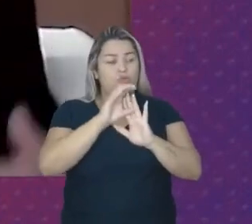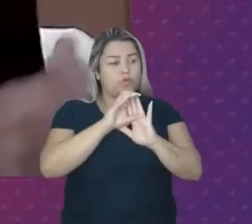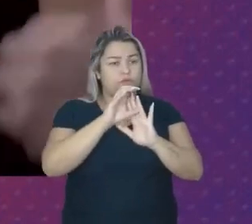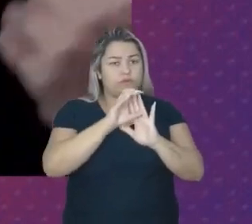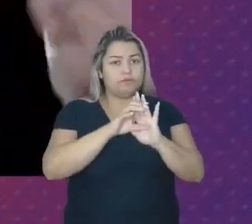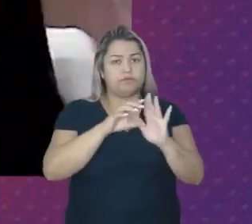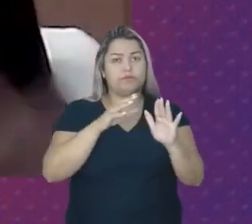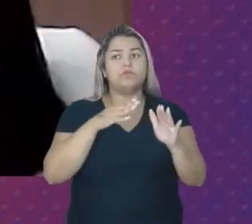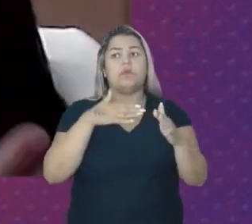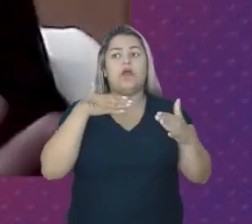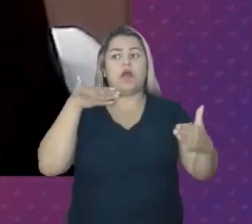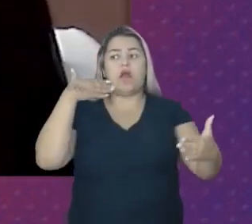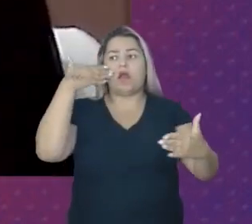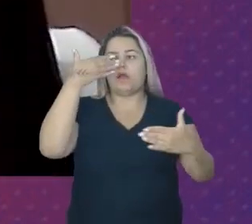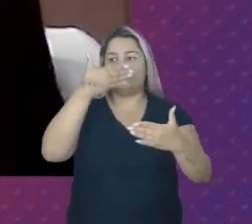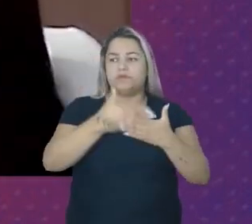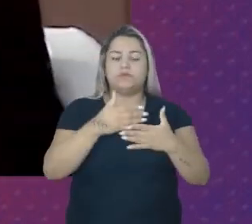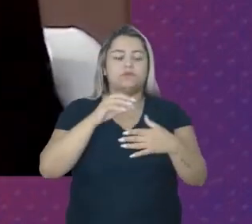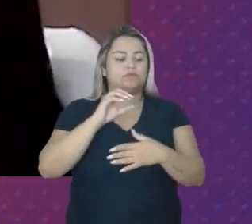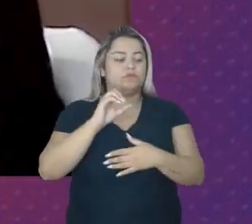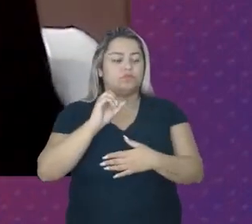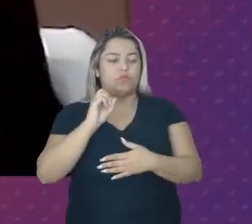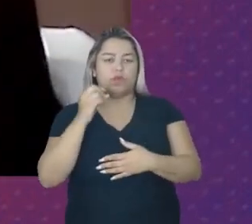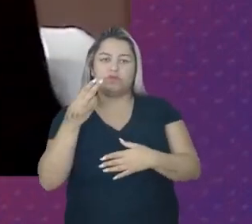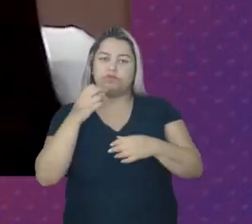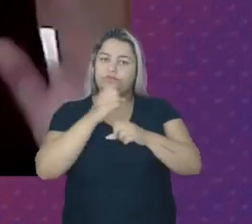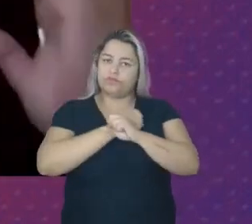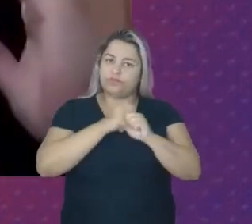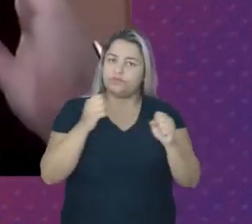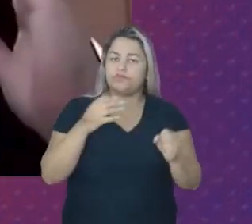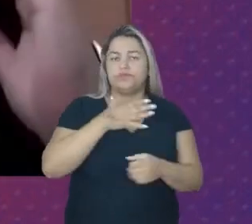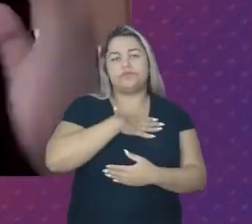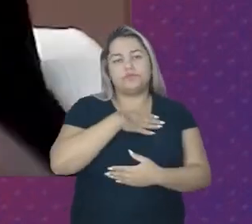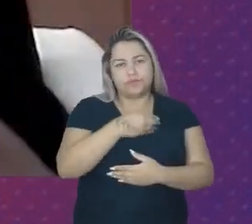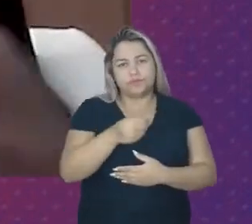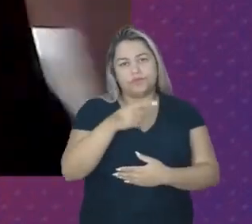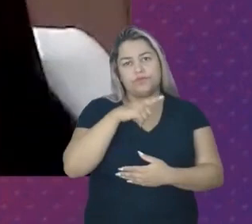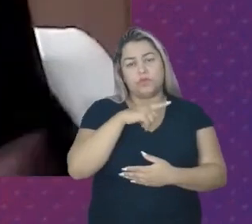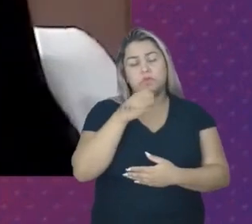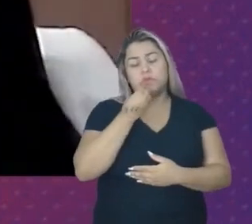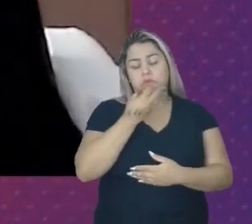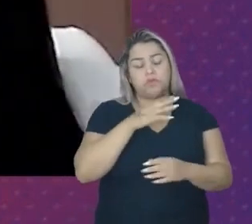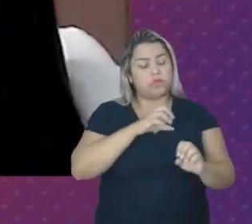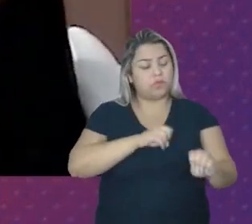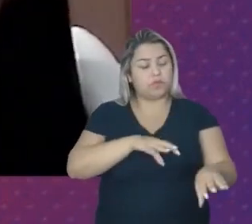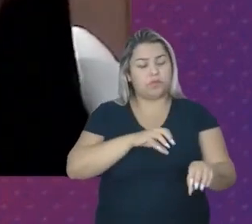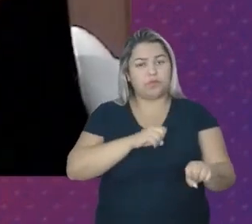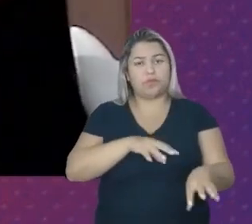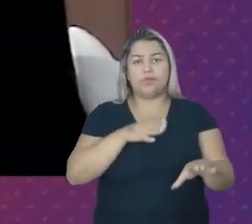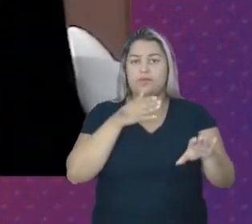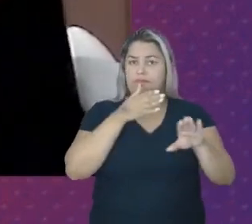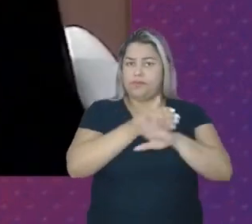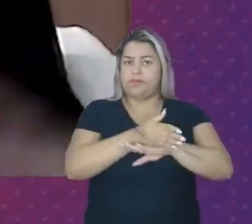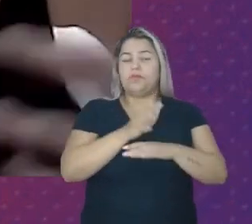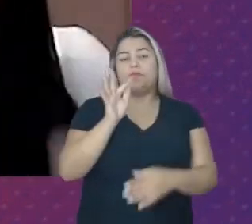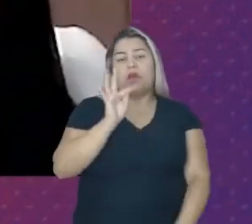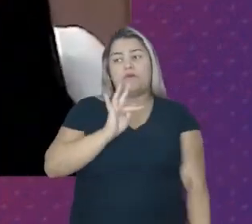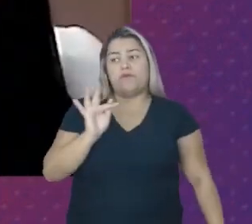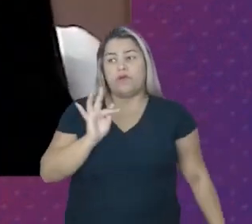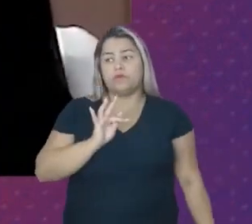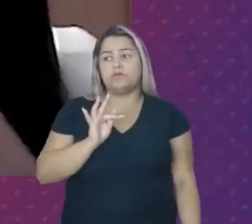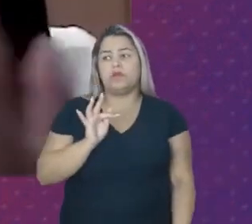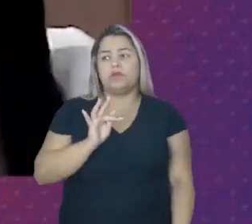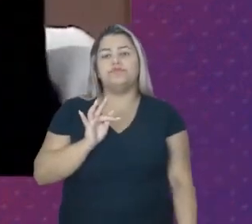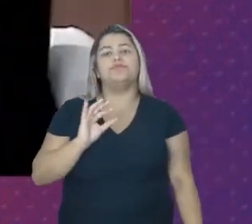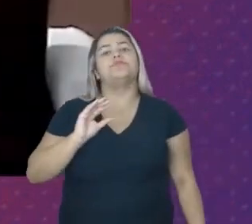está avançando, em relação às possibilidades do seu filho ter uma boa educação, como, por exemplo, entrar na faculdade.